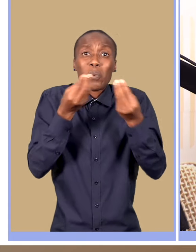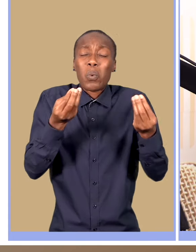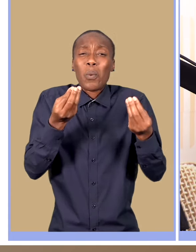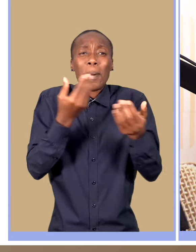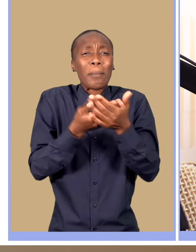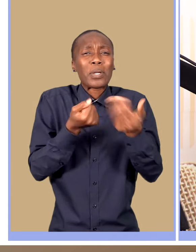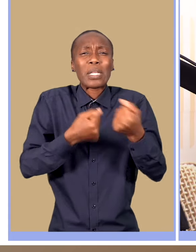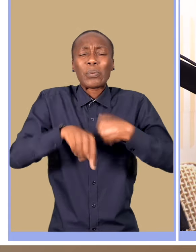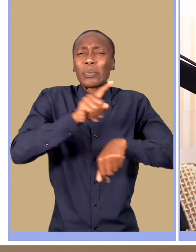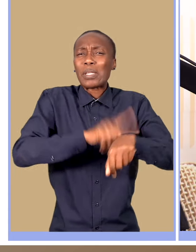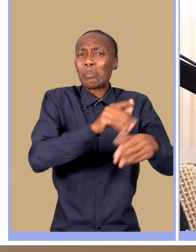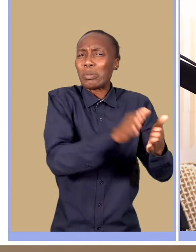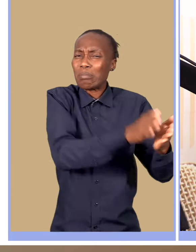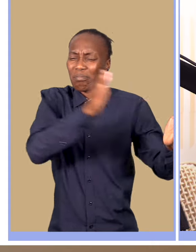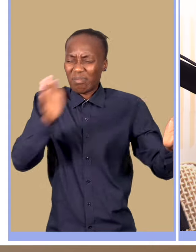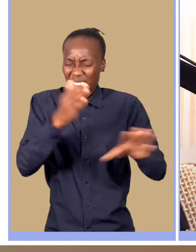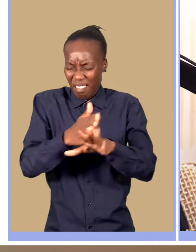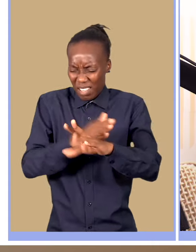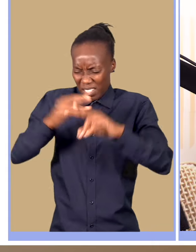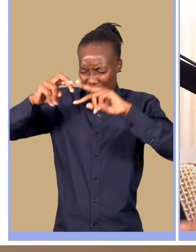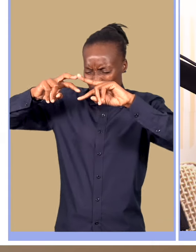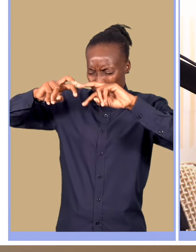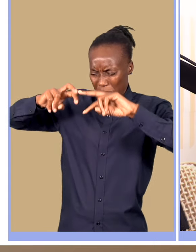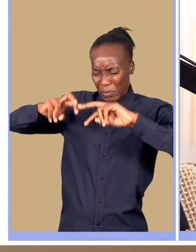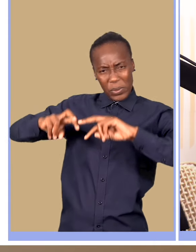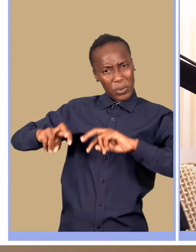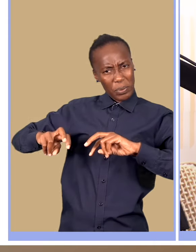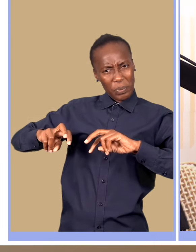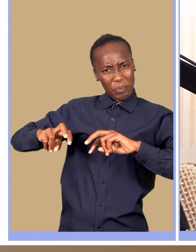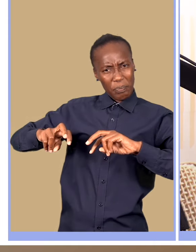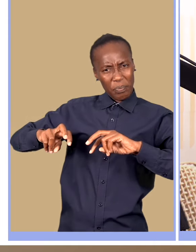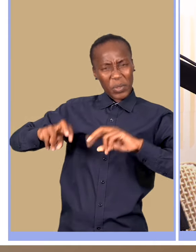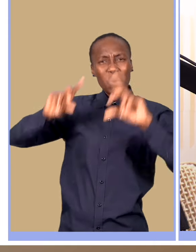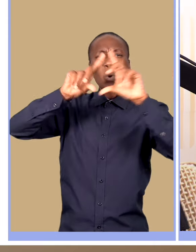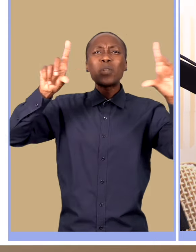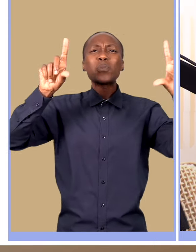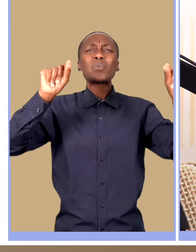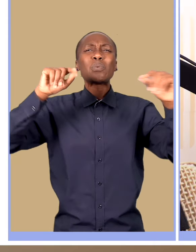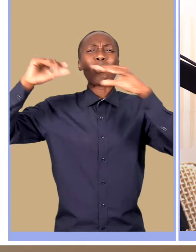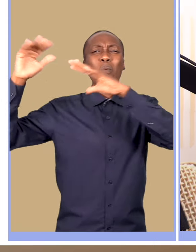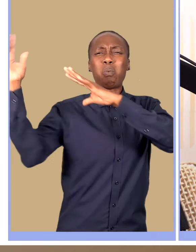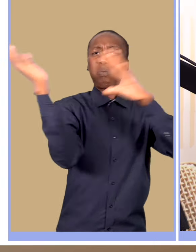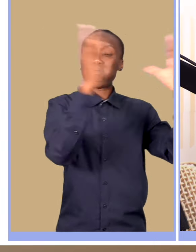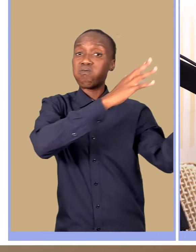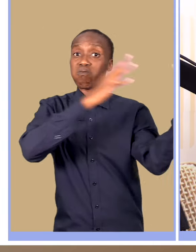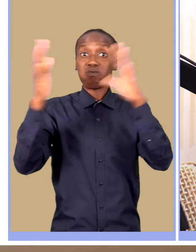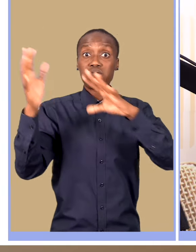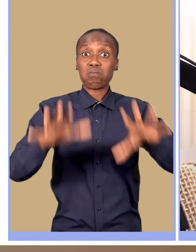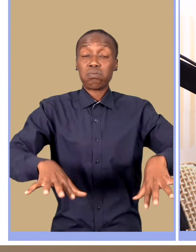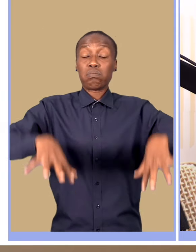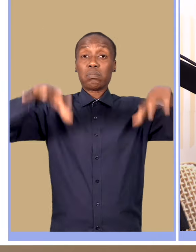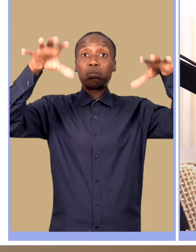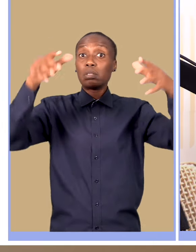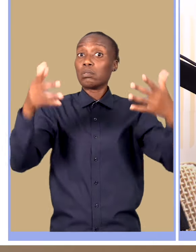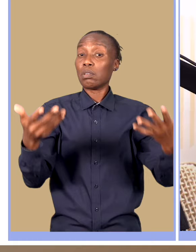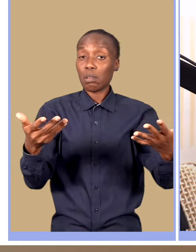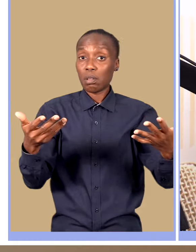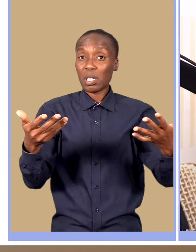dedicado bastante tempo para tal, nos meus estudos sobre a questão climática, que